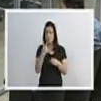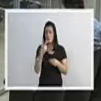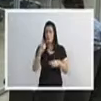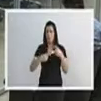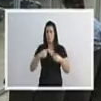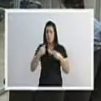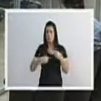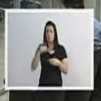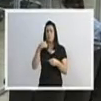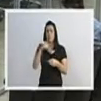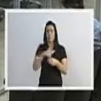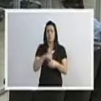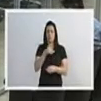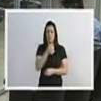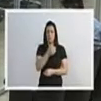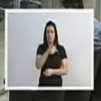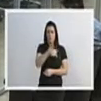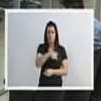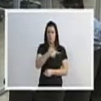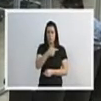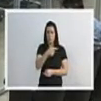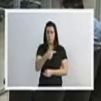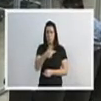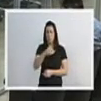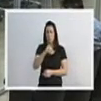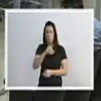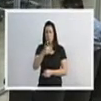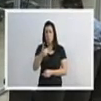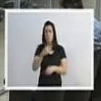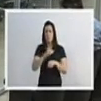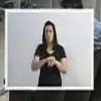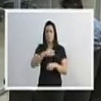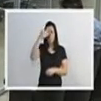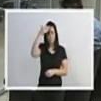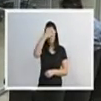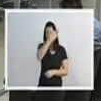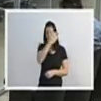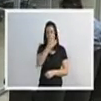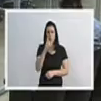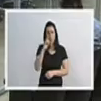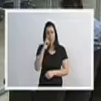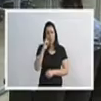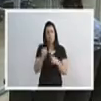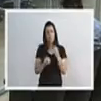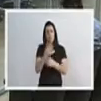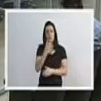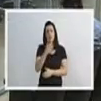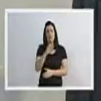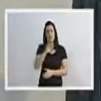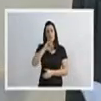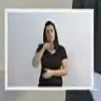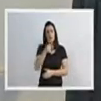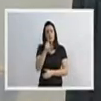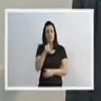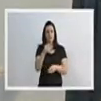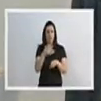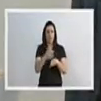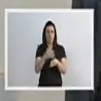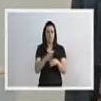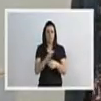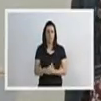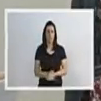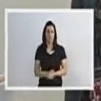projeto de lei número 7.201, de autoria do vereador Mário Hildebrand, que institui o Janeiro Branco. Em discussão, em votação.